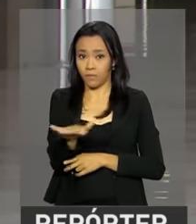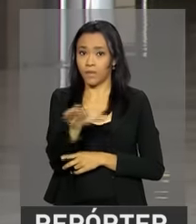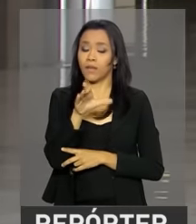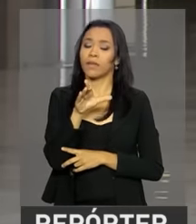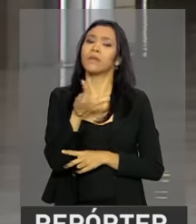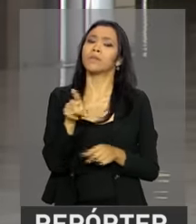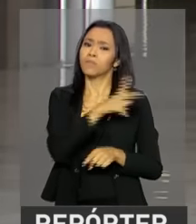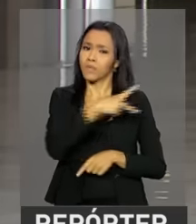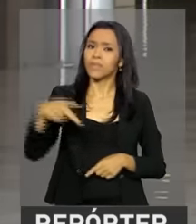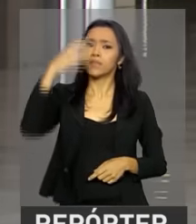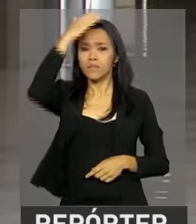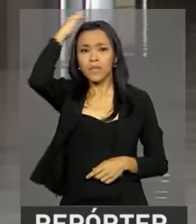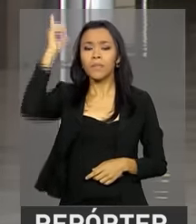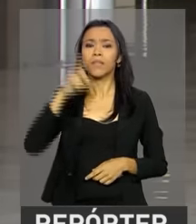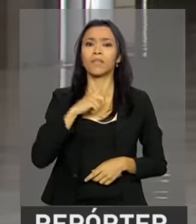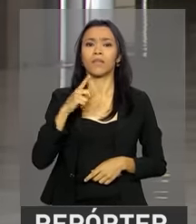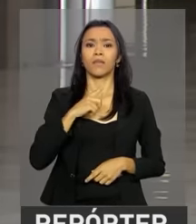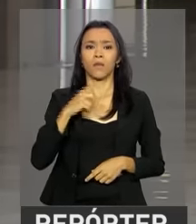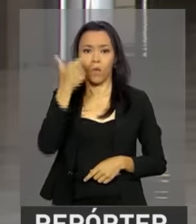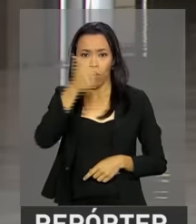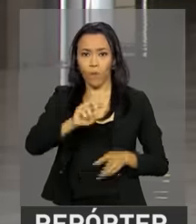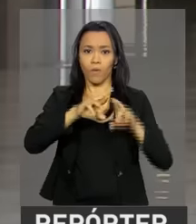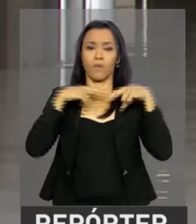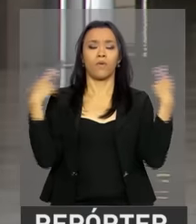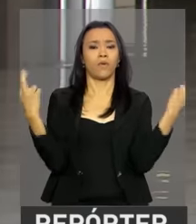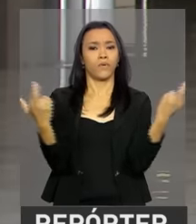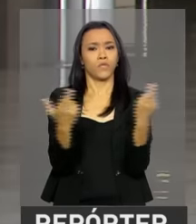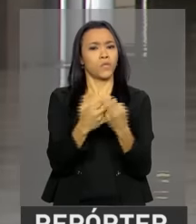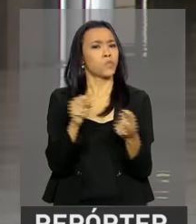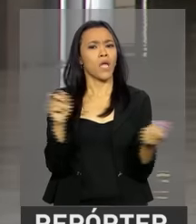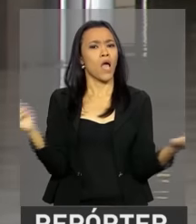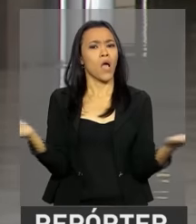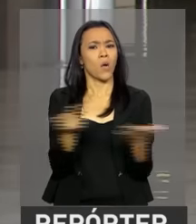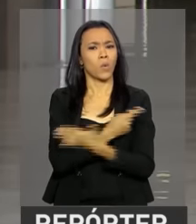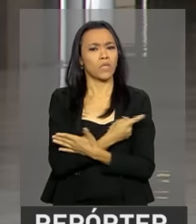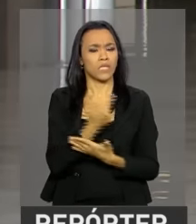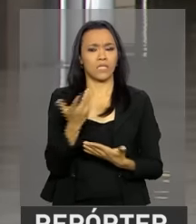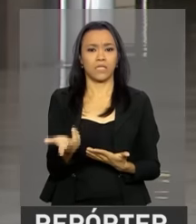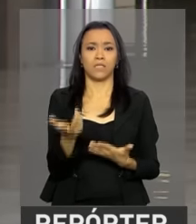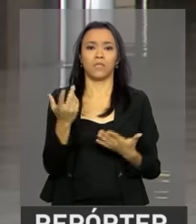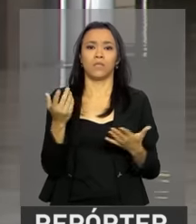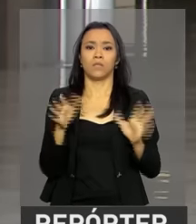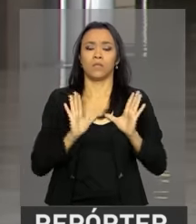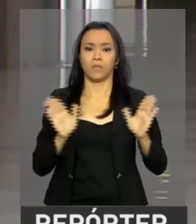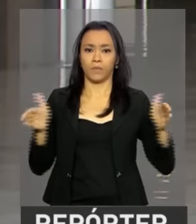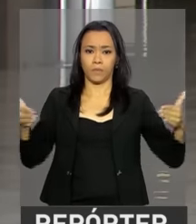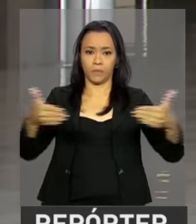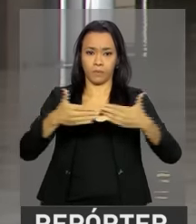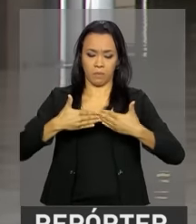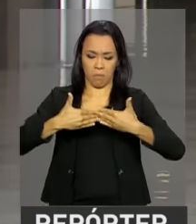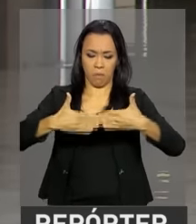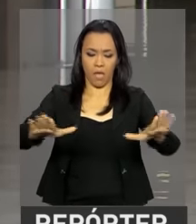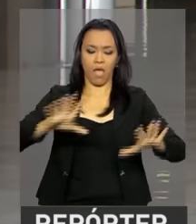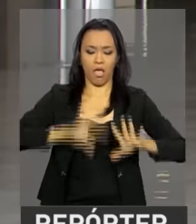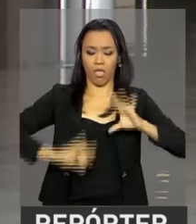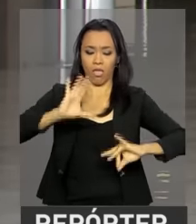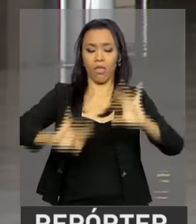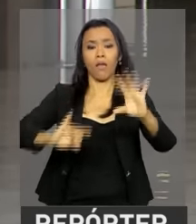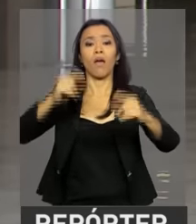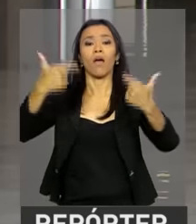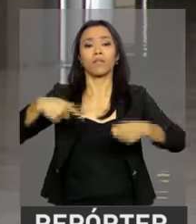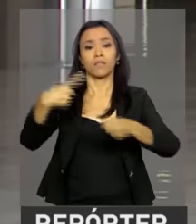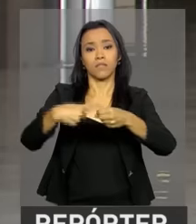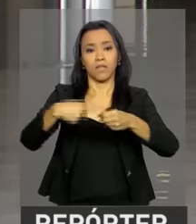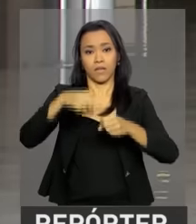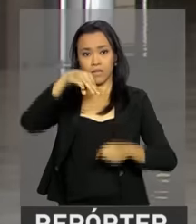Michel Temer comanda uma reunião sobre o acidente Ambiental de Mariana Minas Gerais que completa um